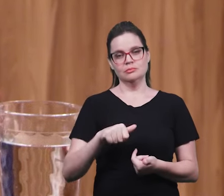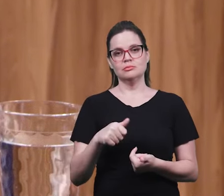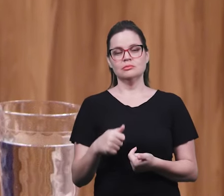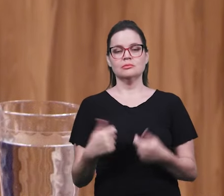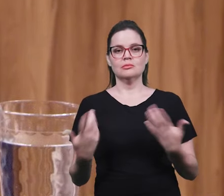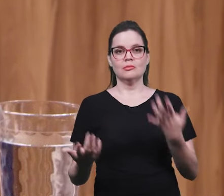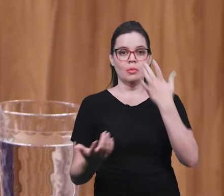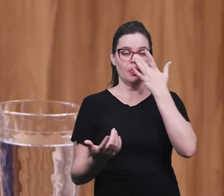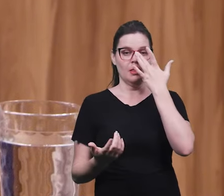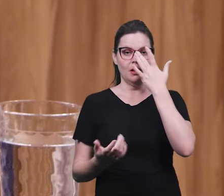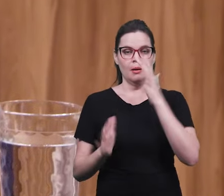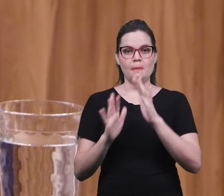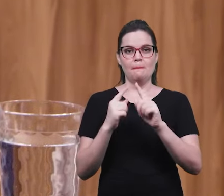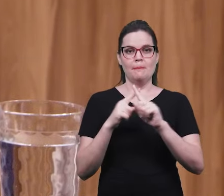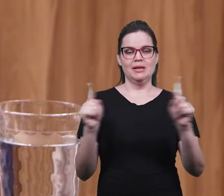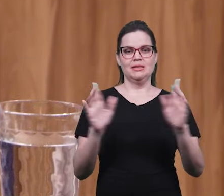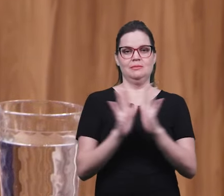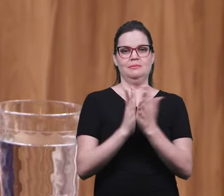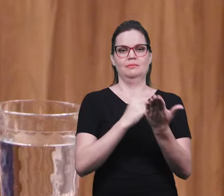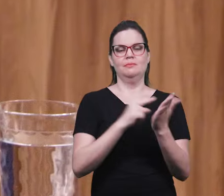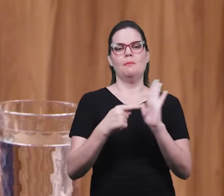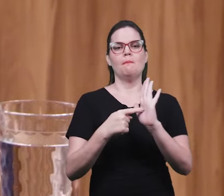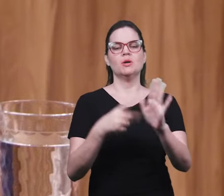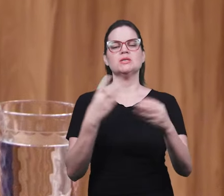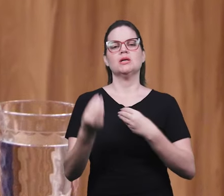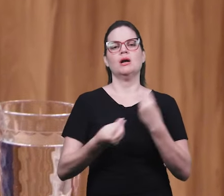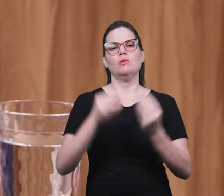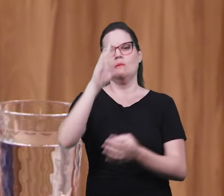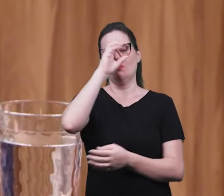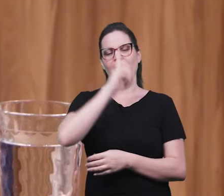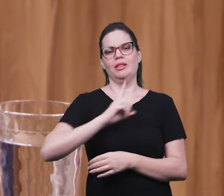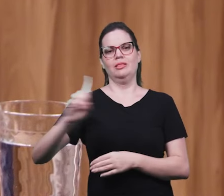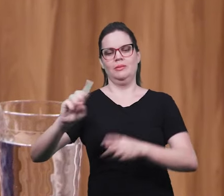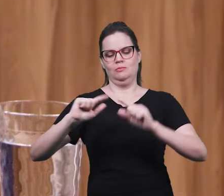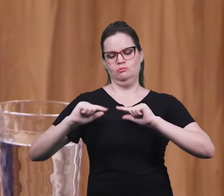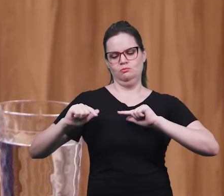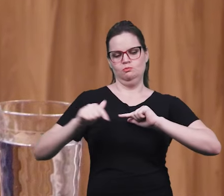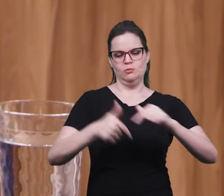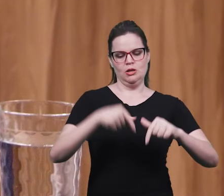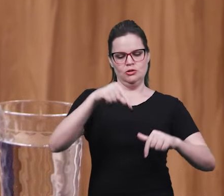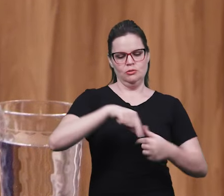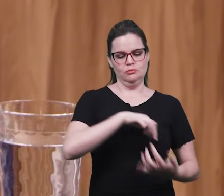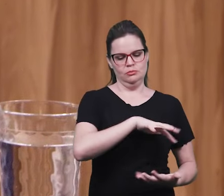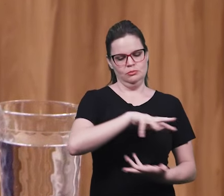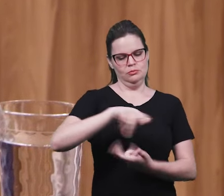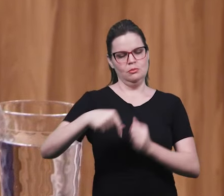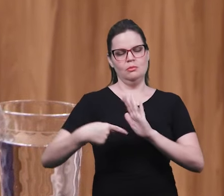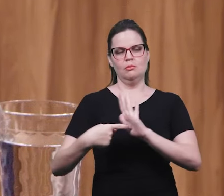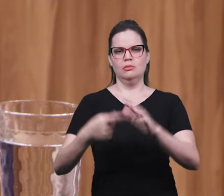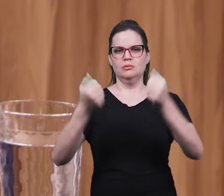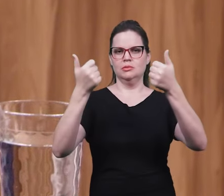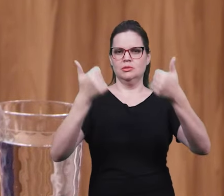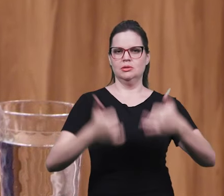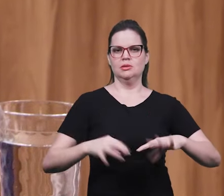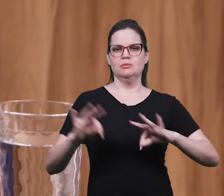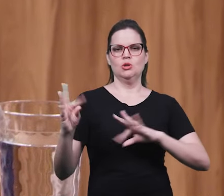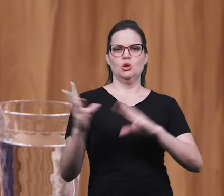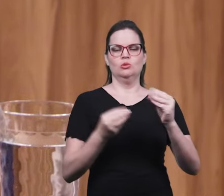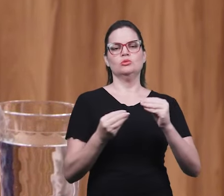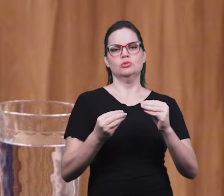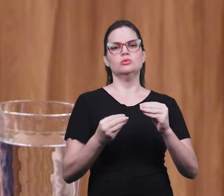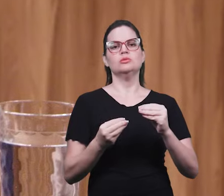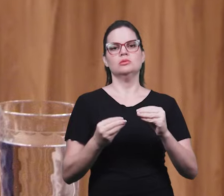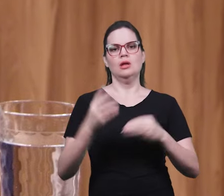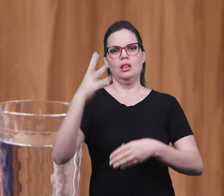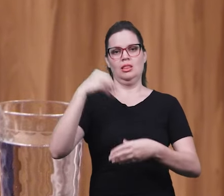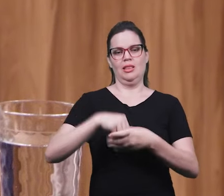própria palavra do Senhor nos fala a maneira como Deus agiu na obra criadora, muito bem explicado pelo escritor da carta aos Hebreus,